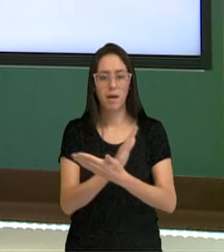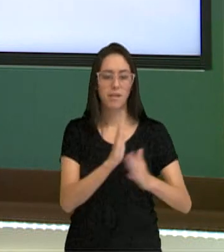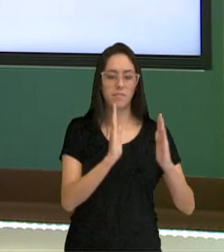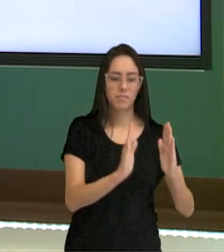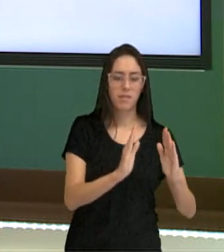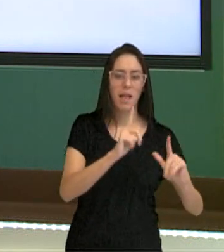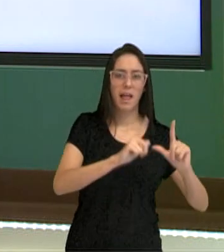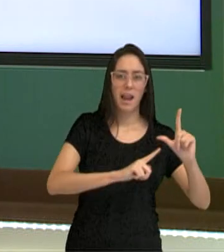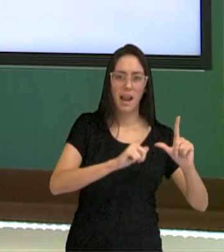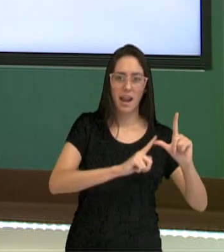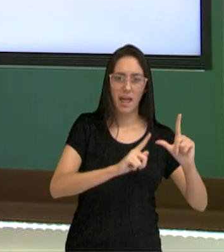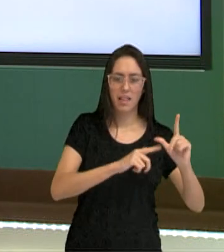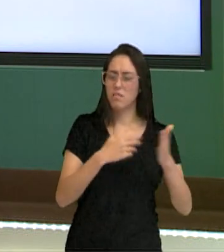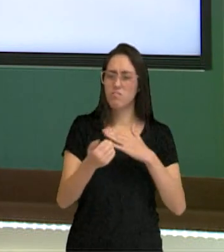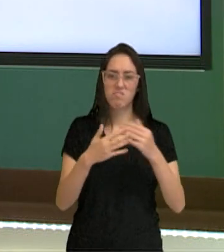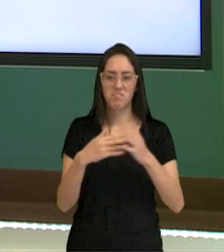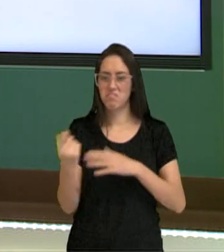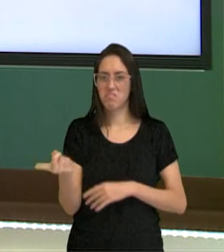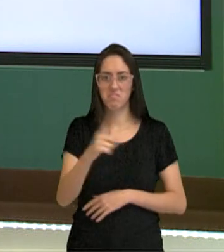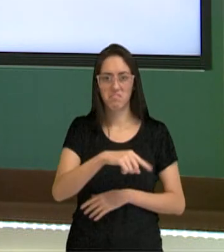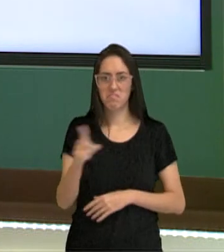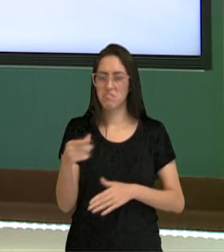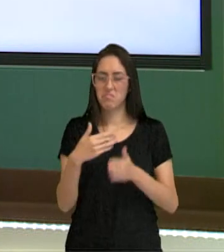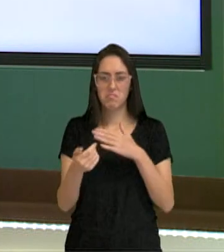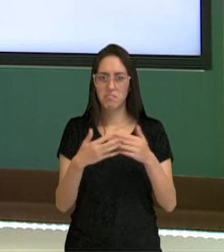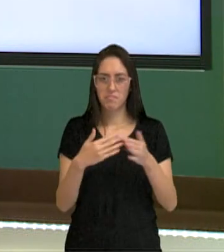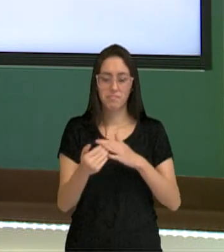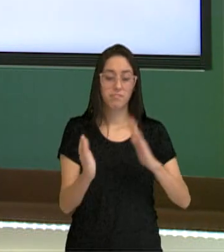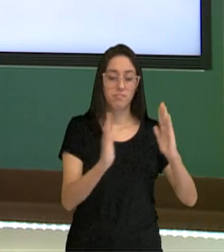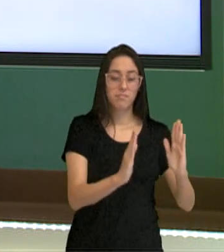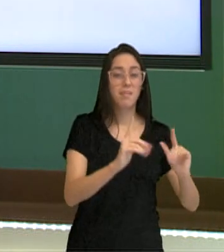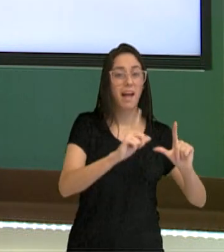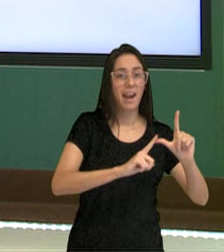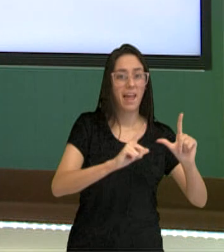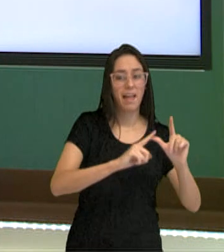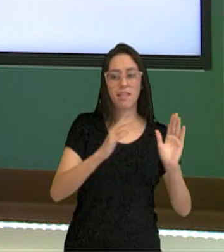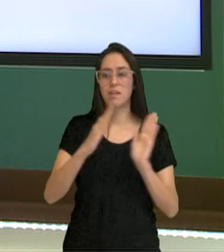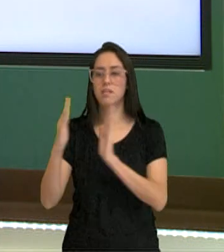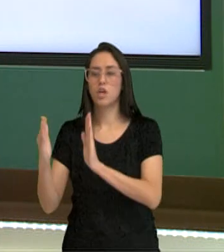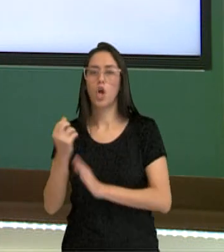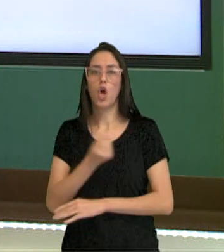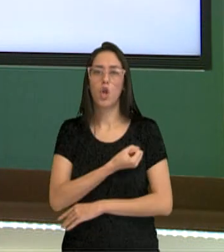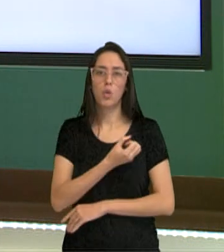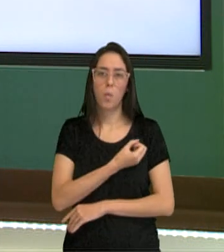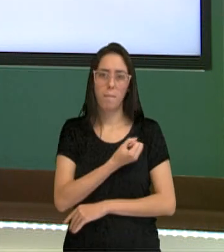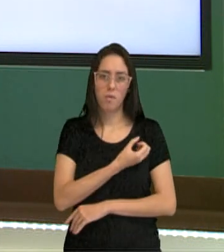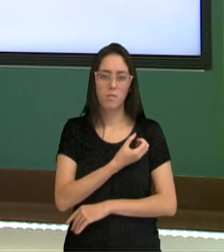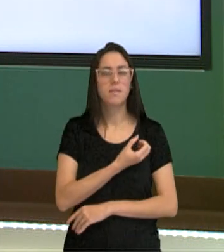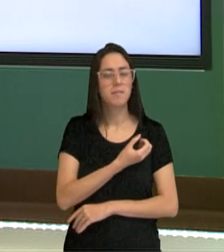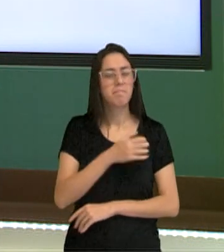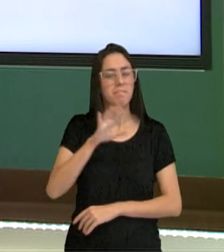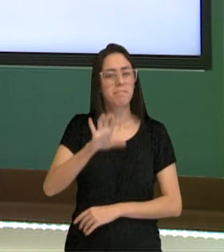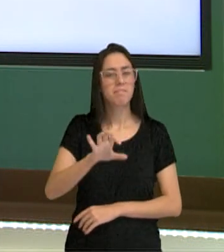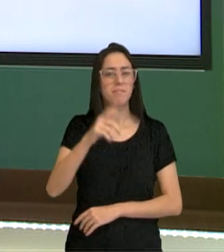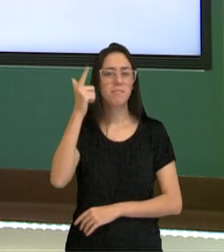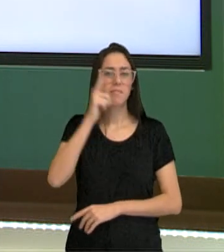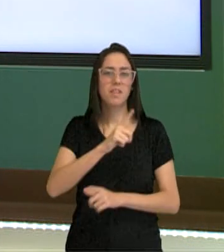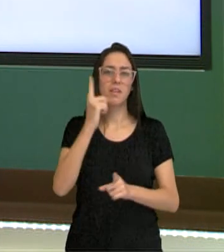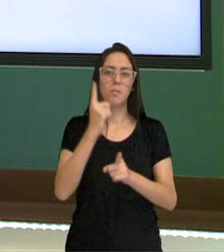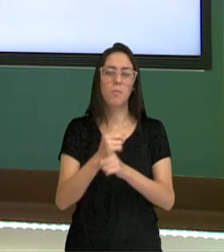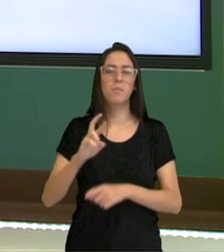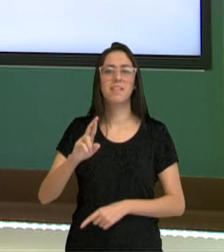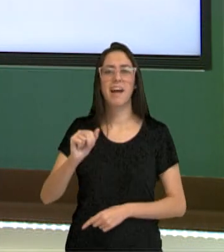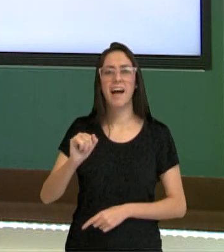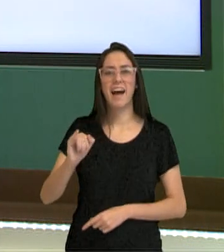lados. Tanto faz o lado, tá bom? Contanto que separe. E número da outra. É assim que nós encontramos a raiz de uma